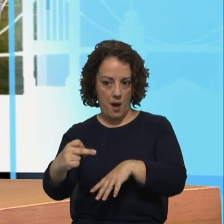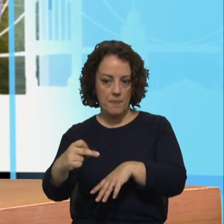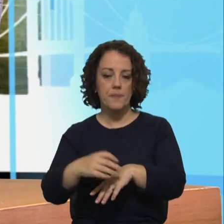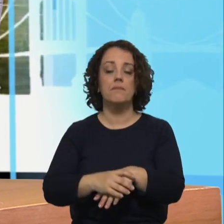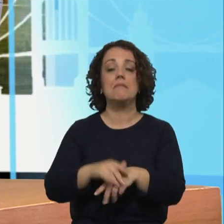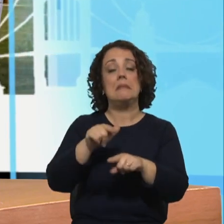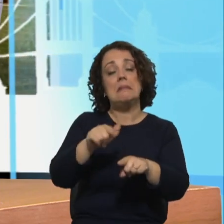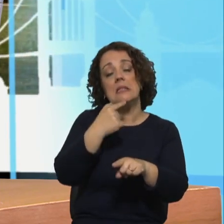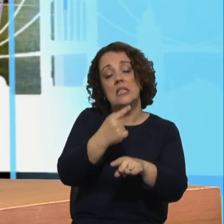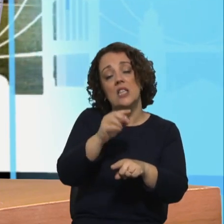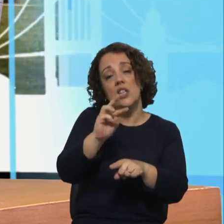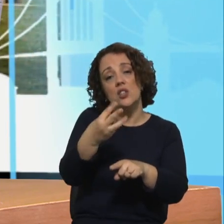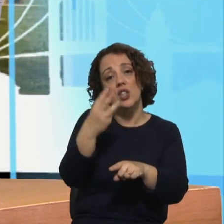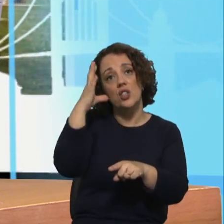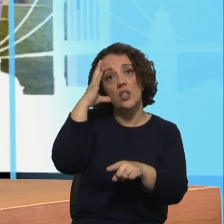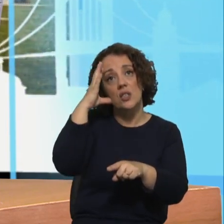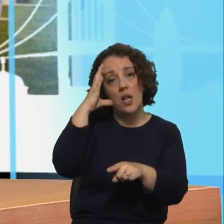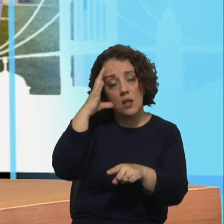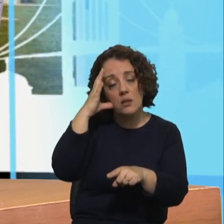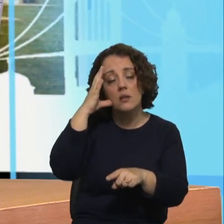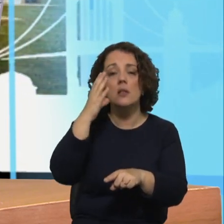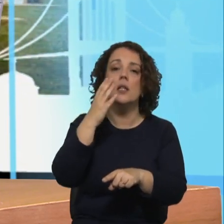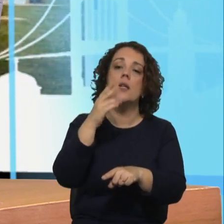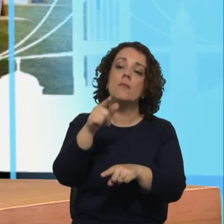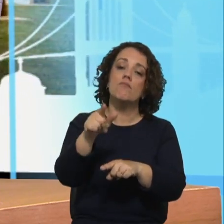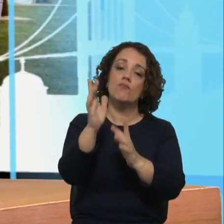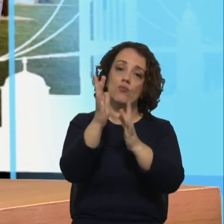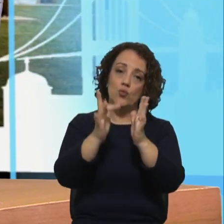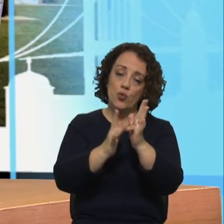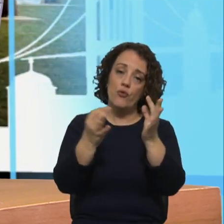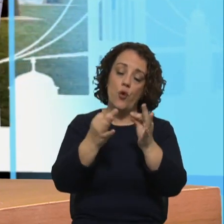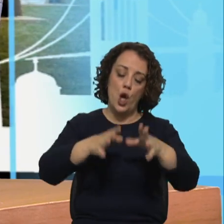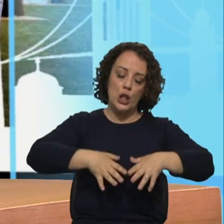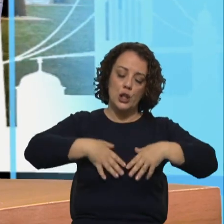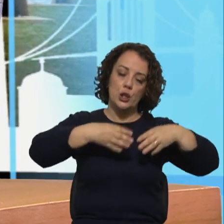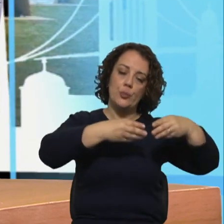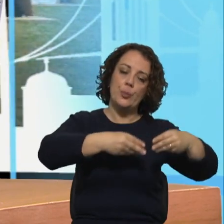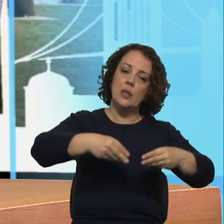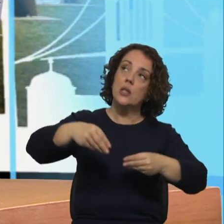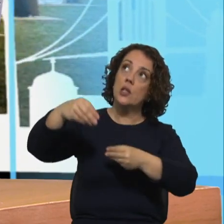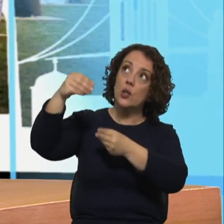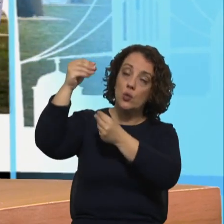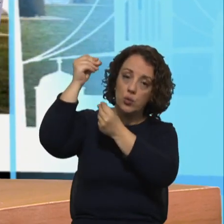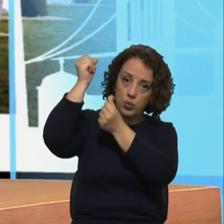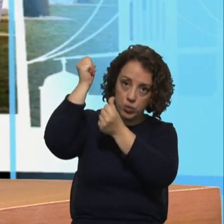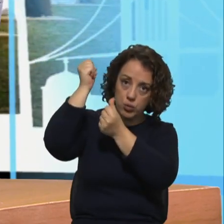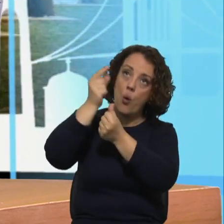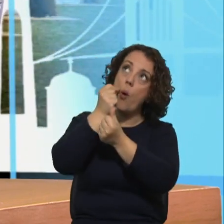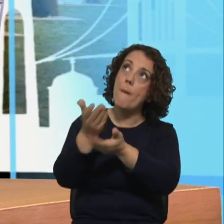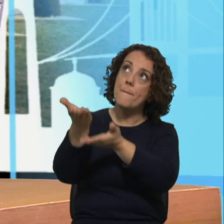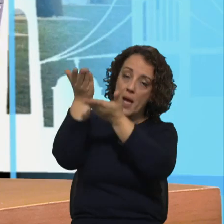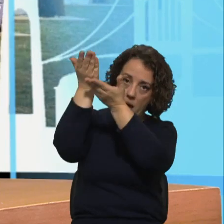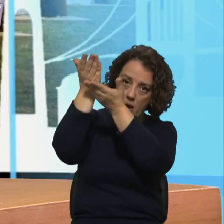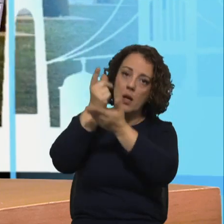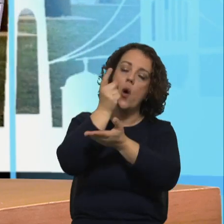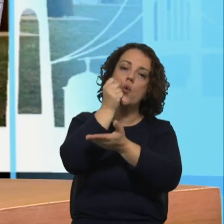E, portanto, o Senhor entregou o Espírito ao Pai e aos homens, segundo a versão de João, e, portanto, essa